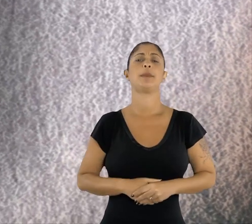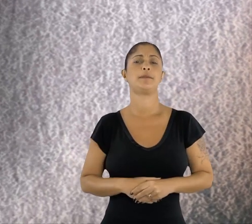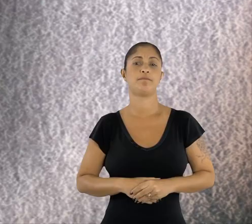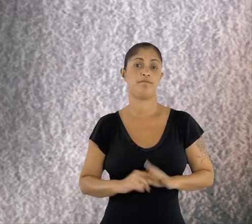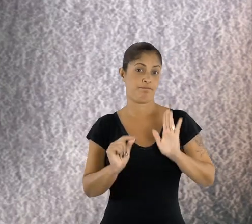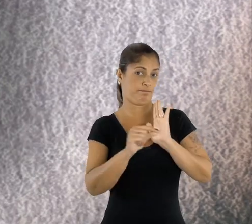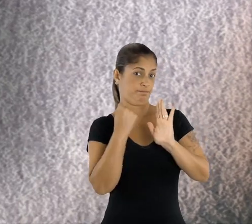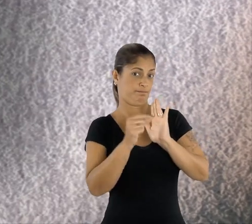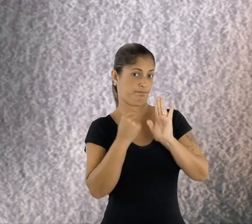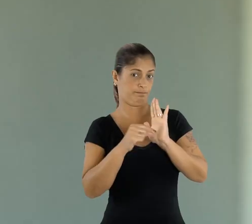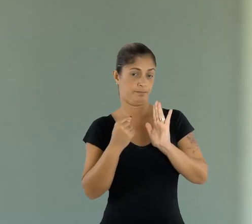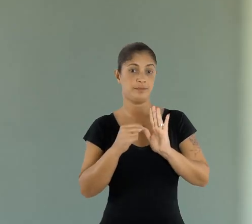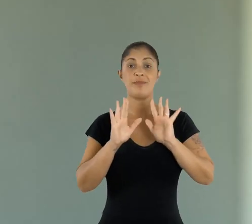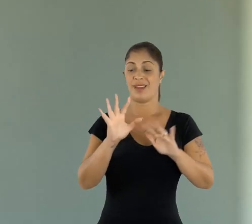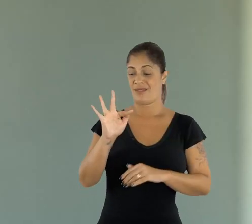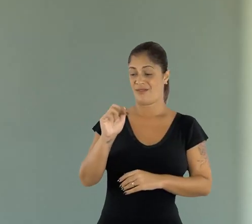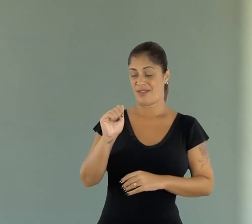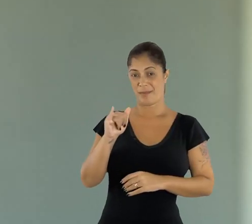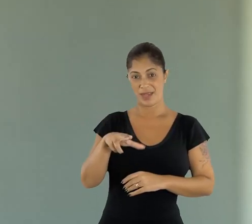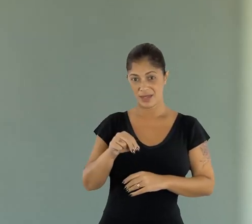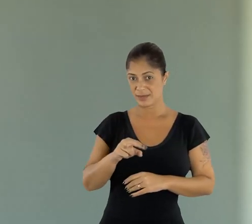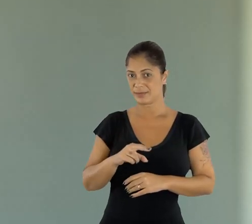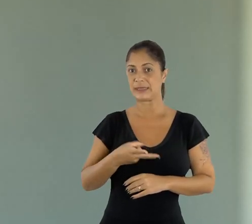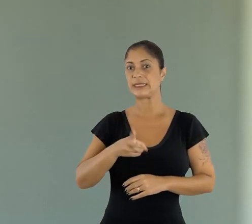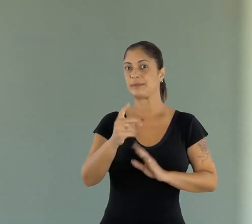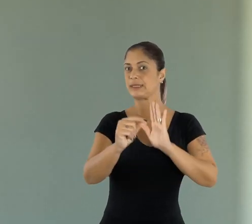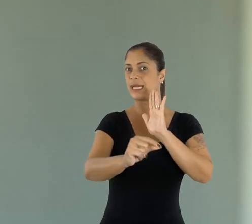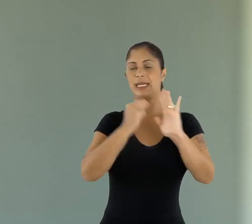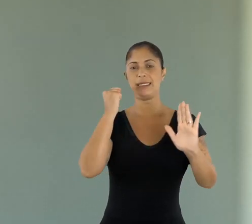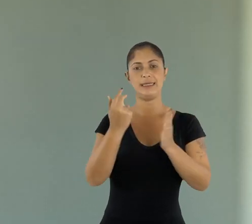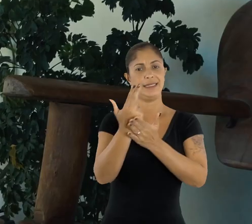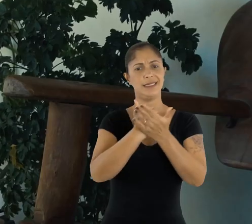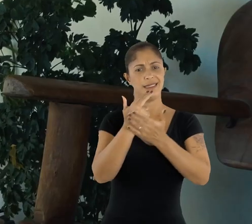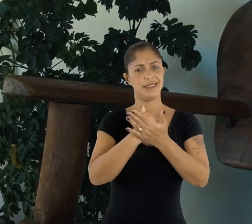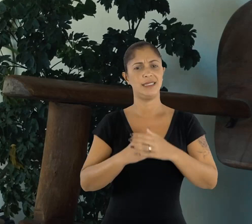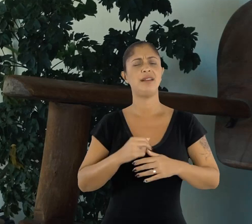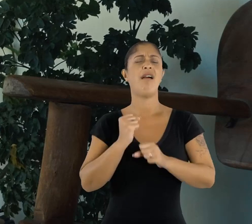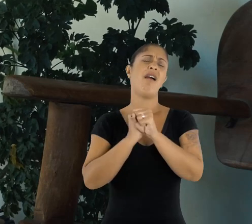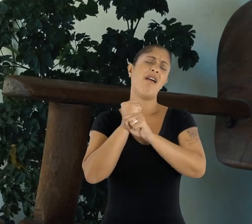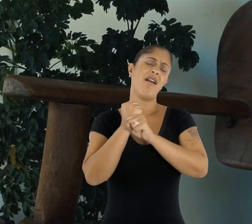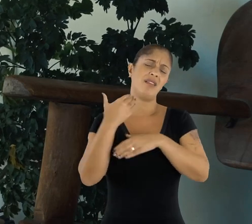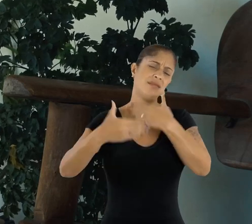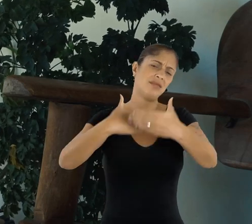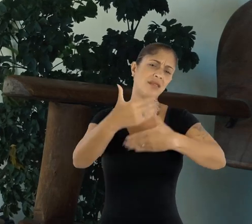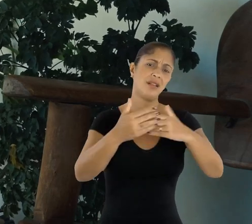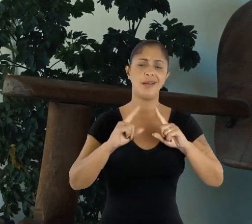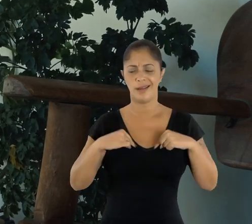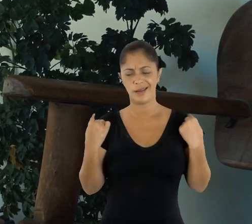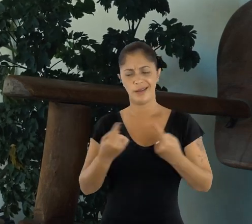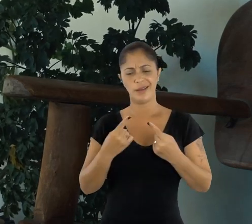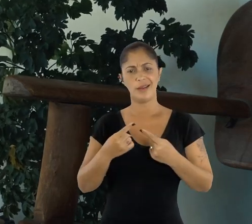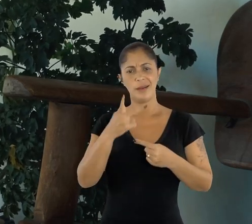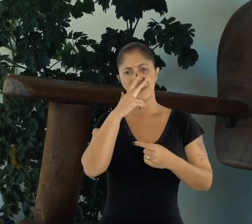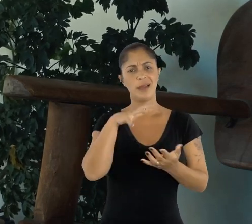colocar assinatura de ninguém. Cláudio. O Fabiano, por exemplo, nunca assinava os desenhos dele. E muitos anos depois a gente viu que nós todos